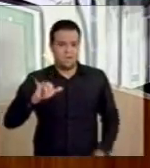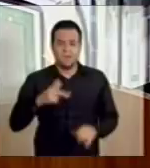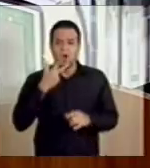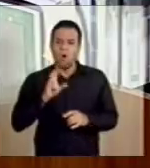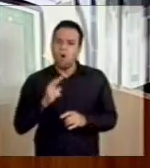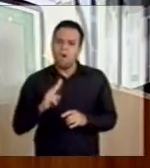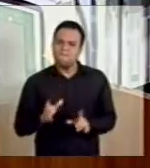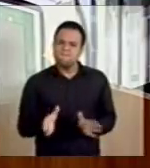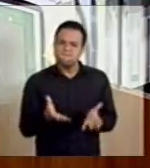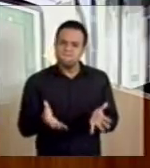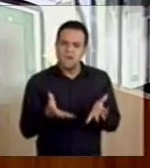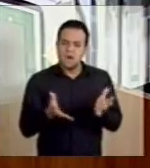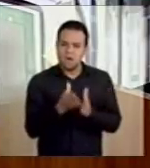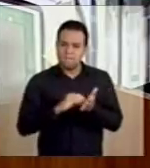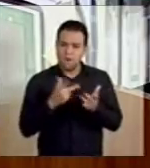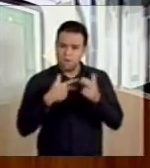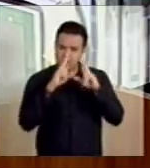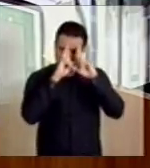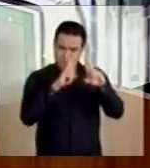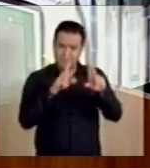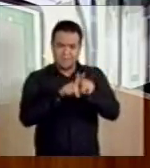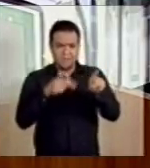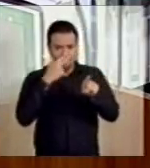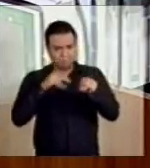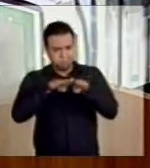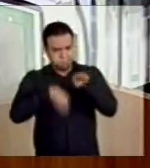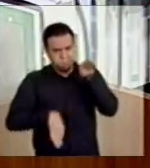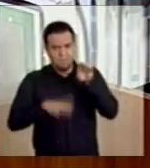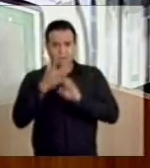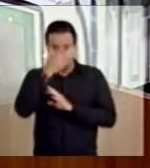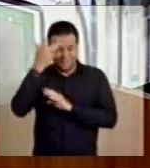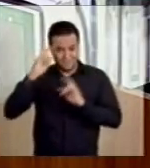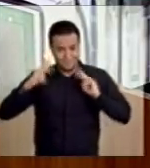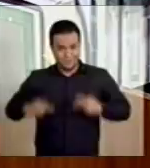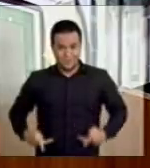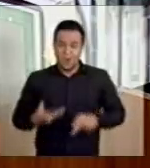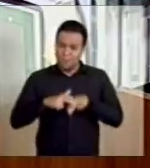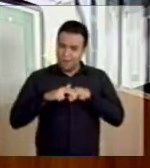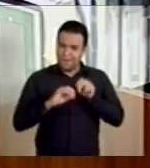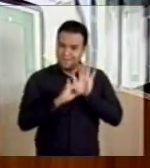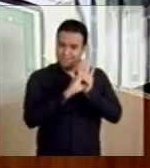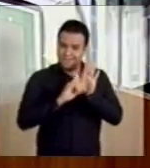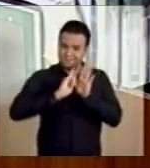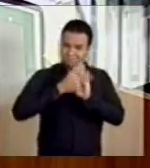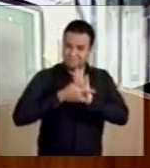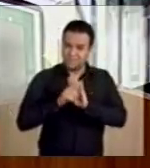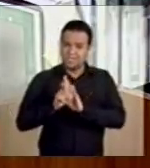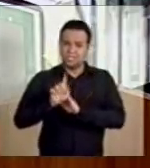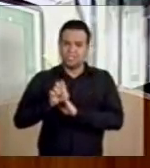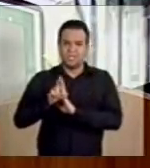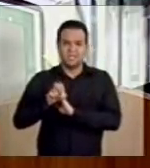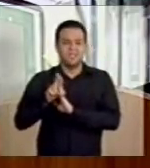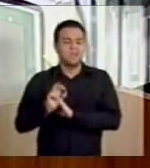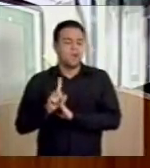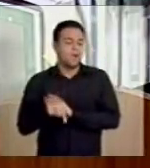desrespeito e que desiguale as pessoas em razão de sua identidade de gênero, que há de ser